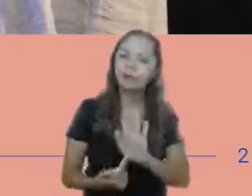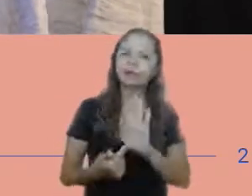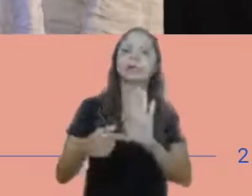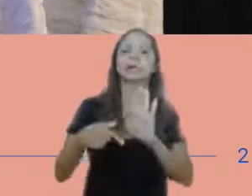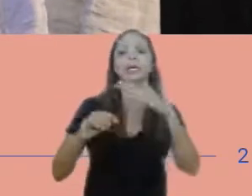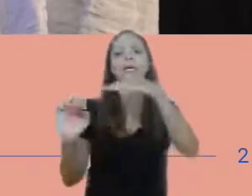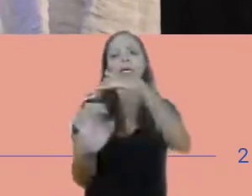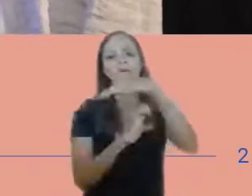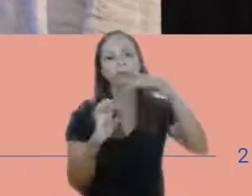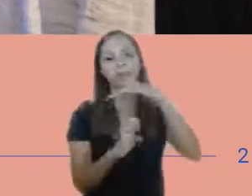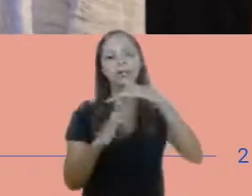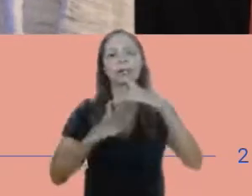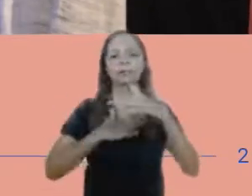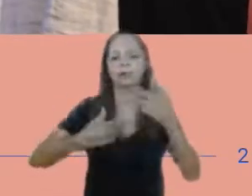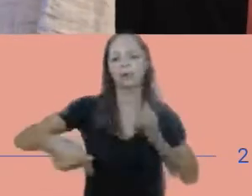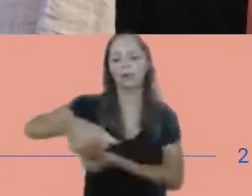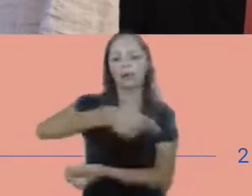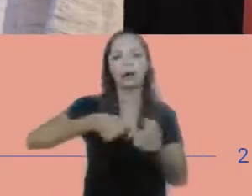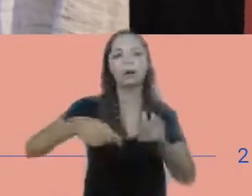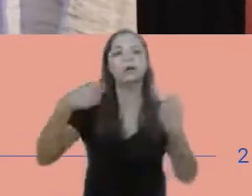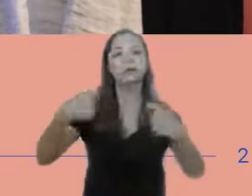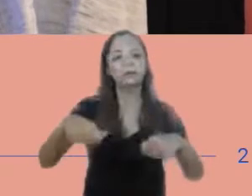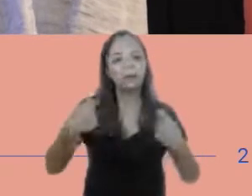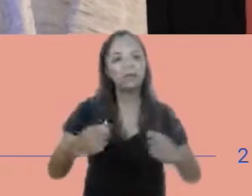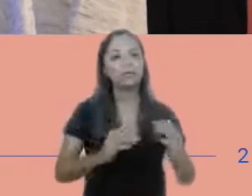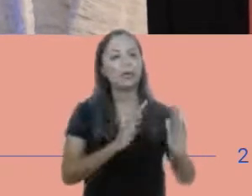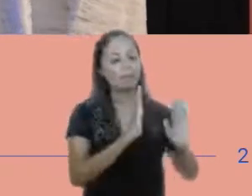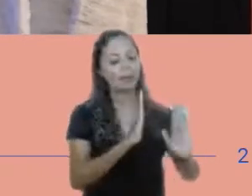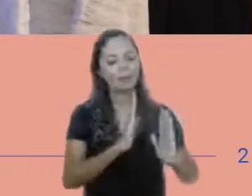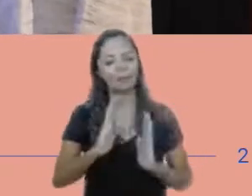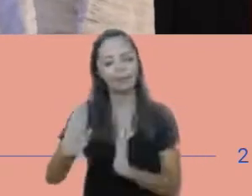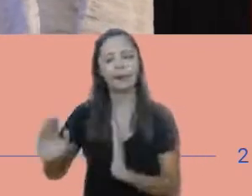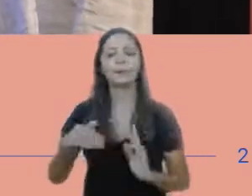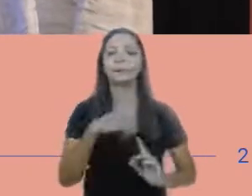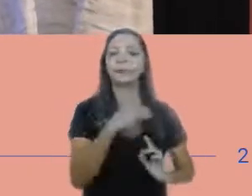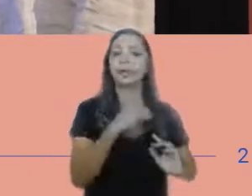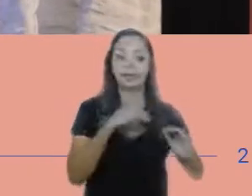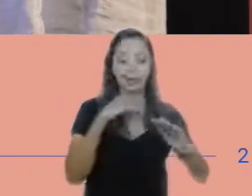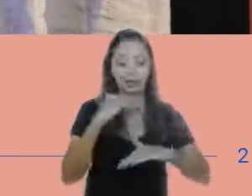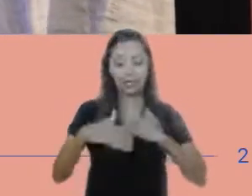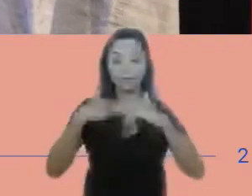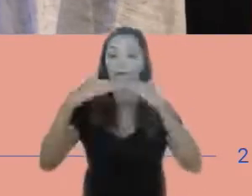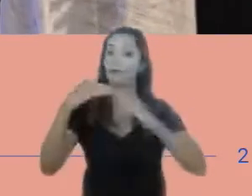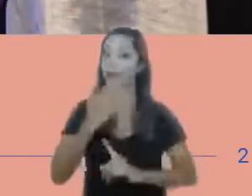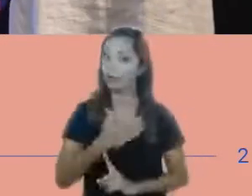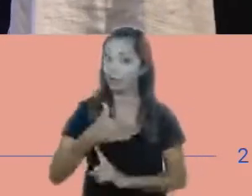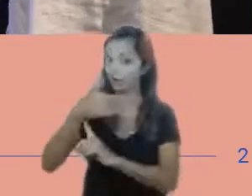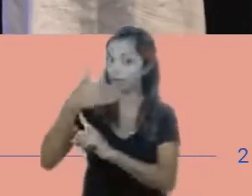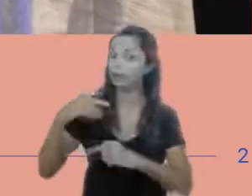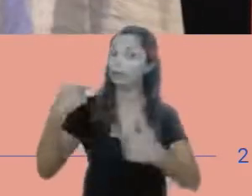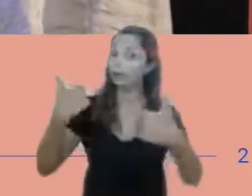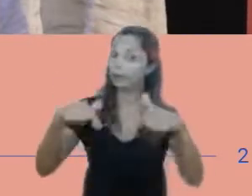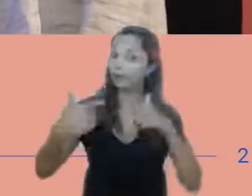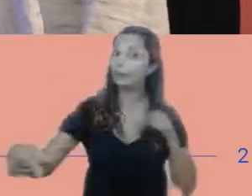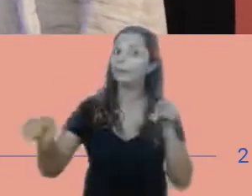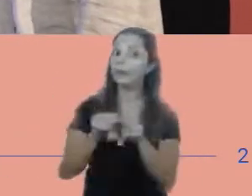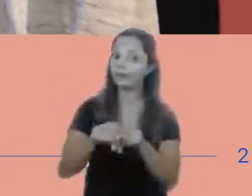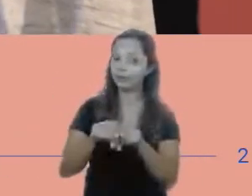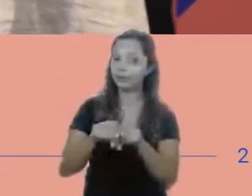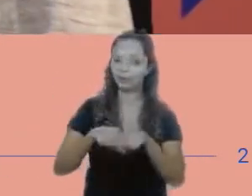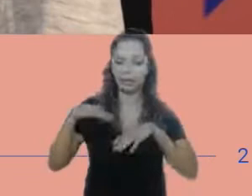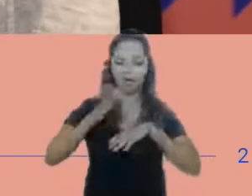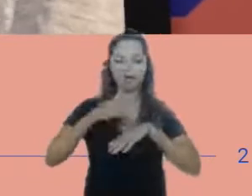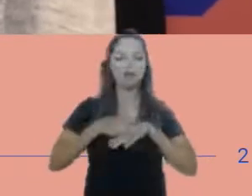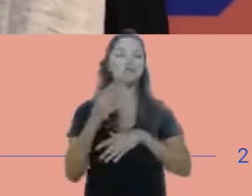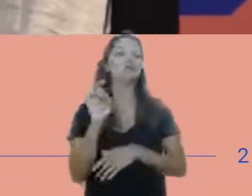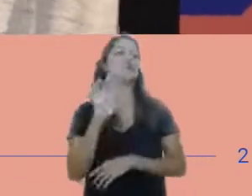de escala a gente tem que falar de desenvolvimento tecnológico de trabalhar em parceria economia circular não se faz sozinho então quando as